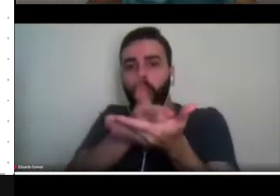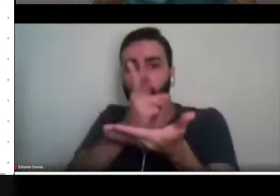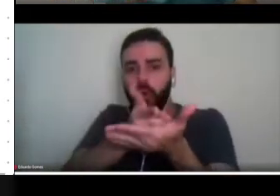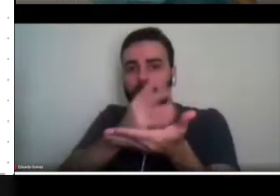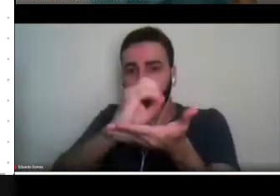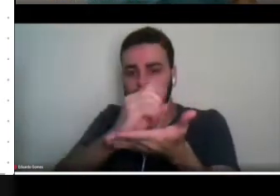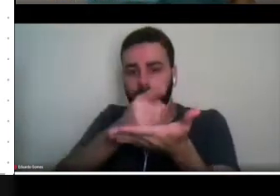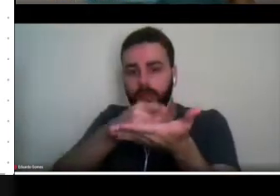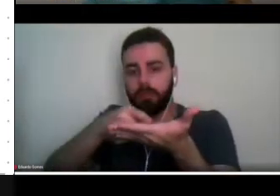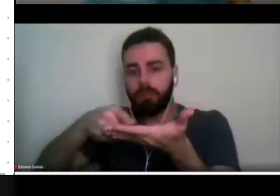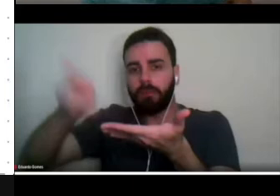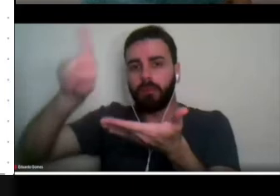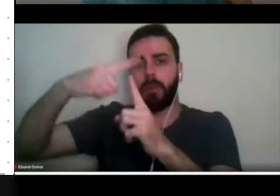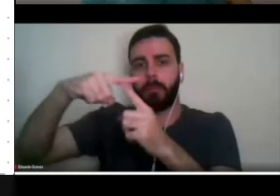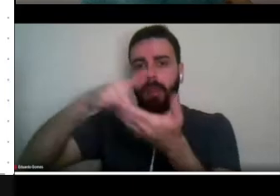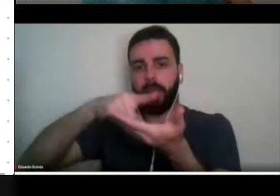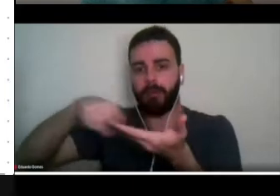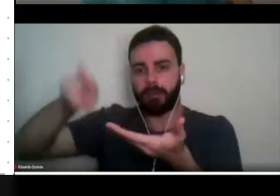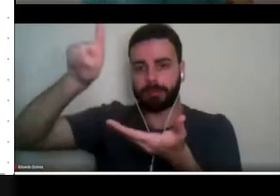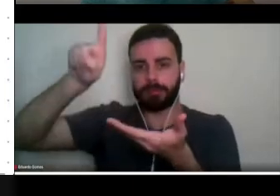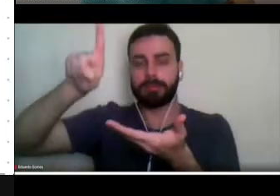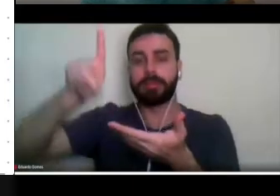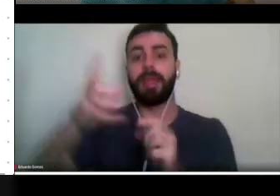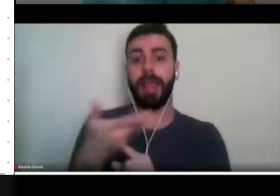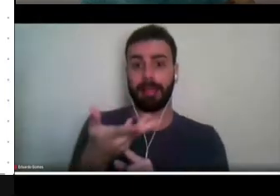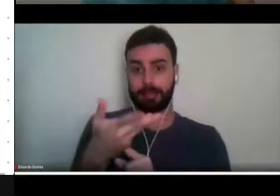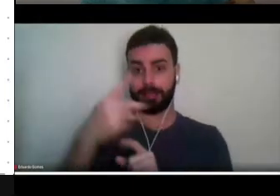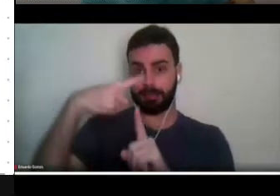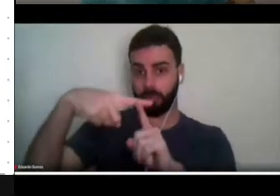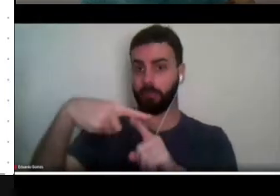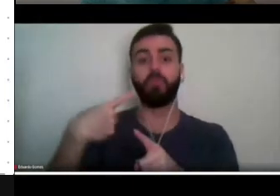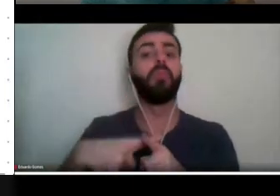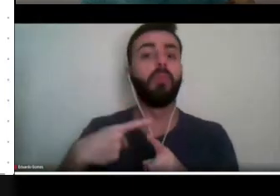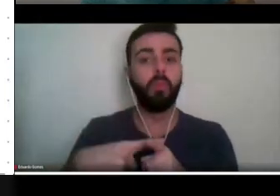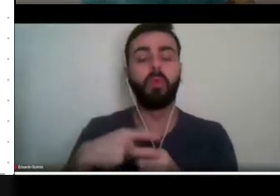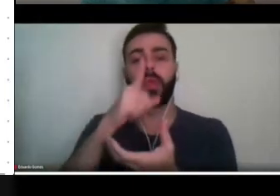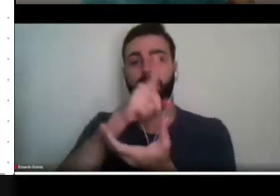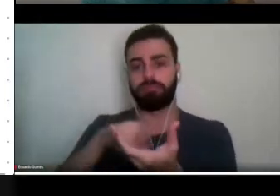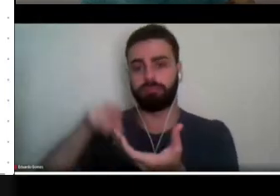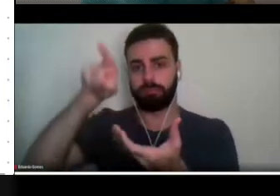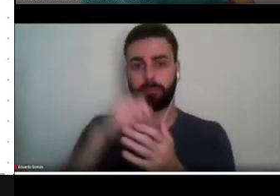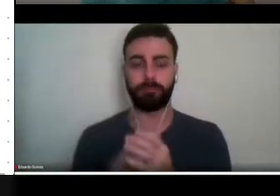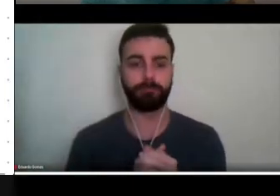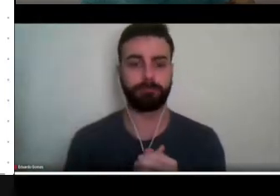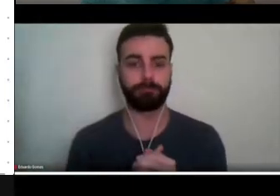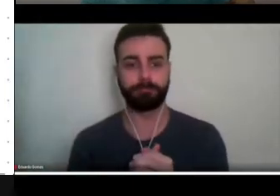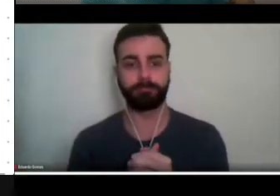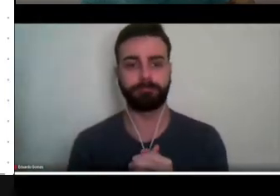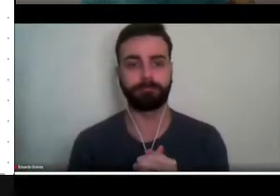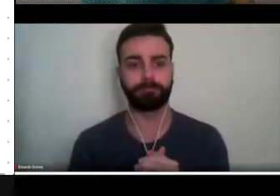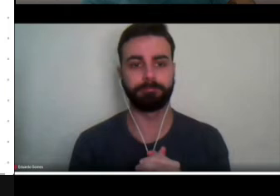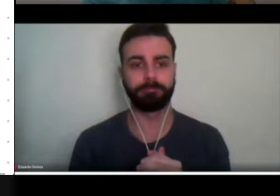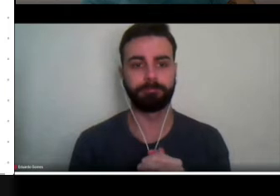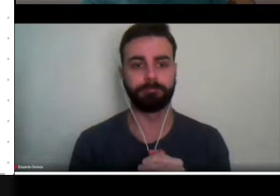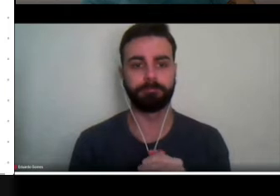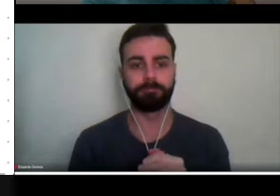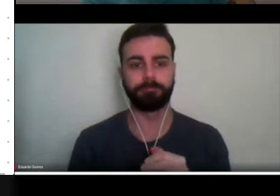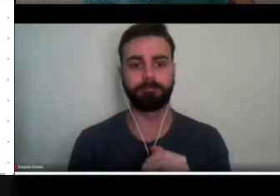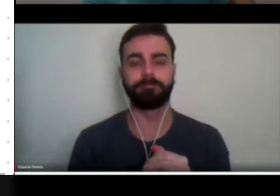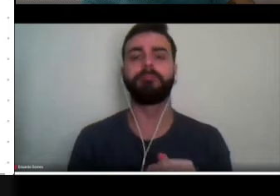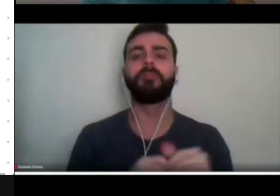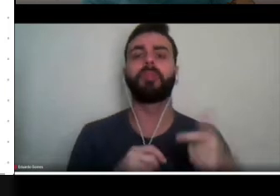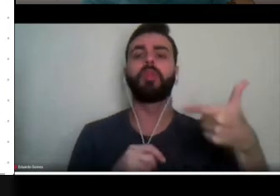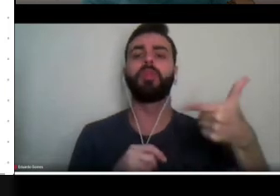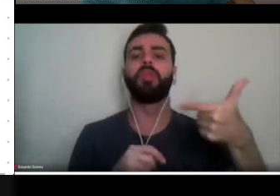cima. E do ponto 12 segundos até mais ou menos aqui 14 segundos, eu tenho uma